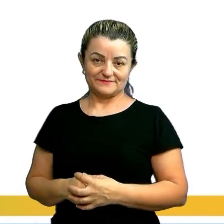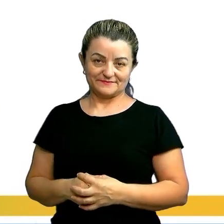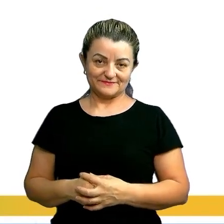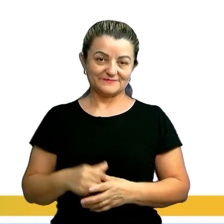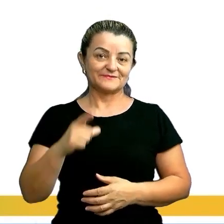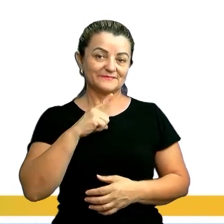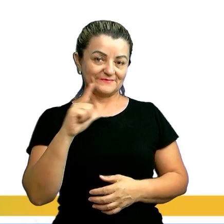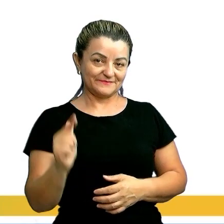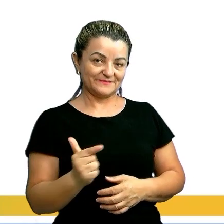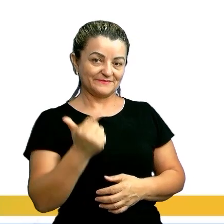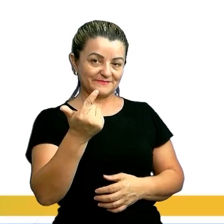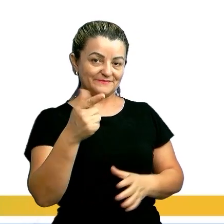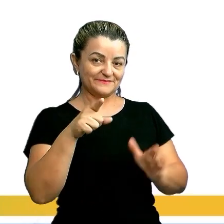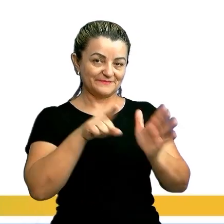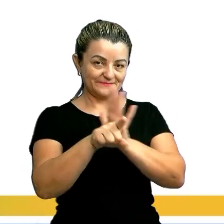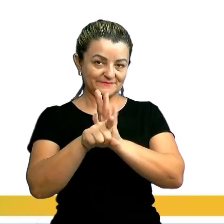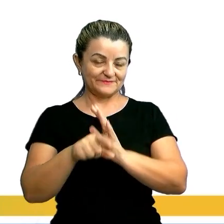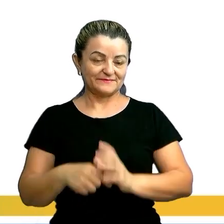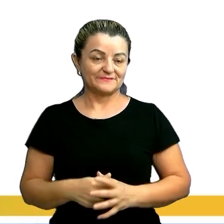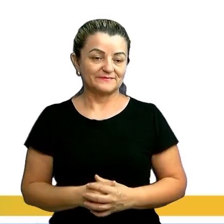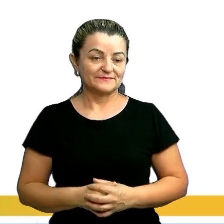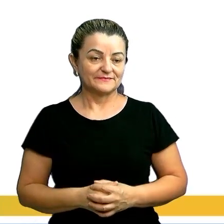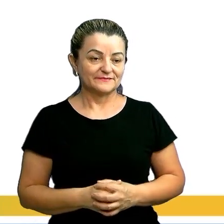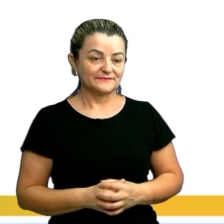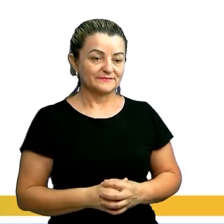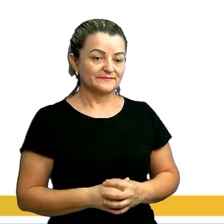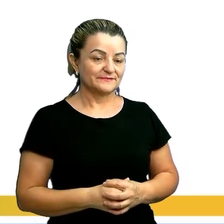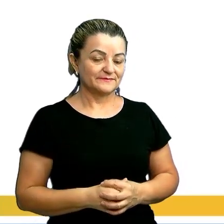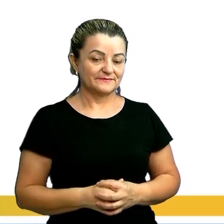uma questão aqui.